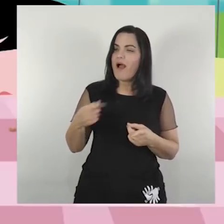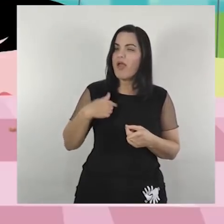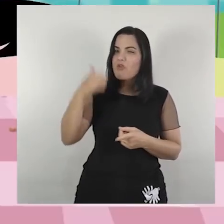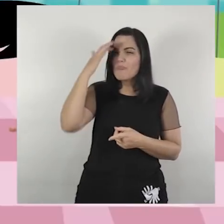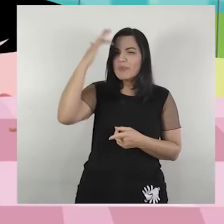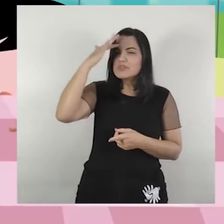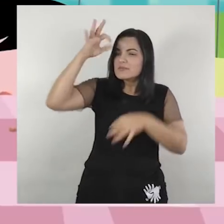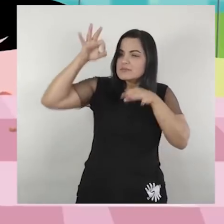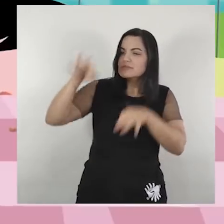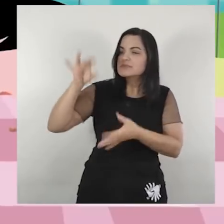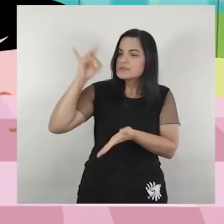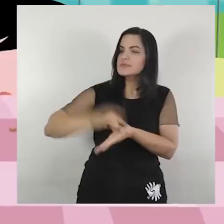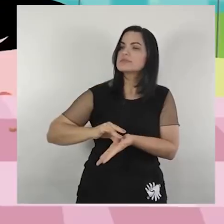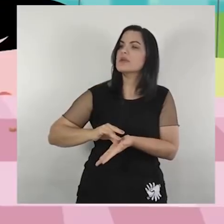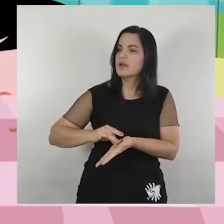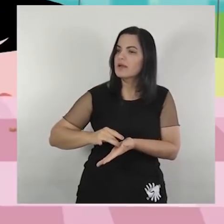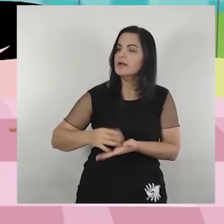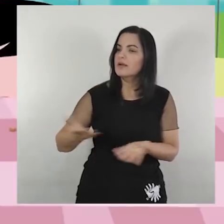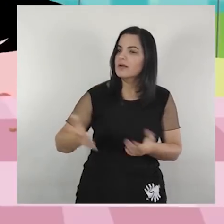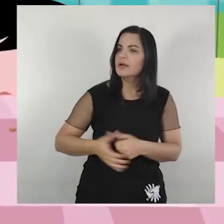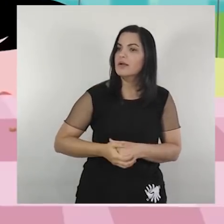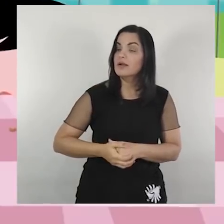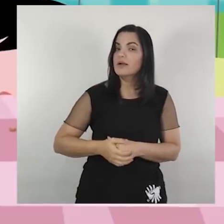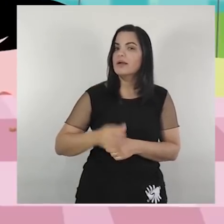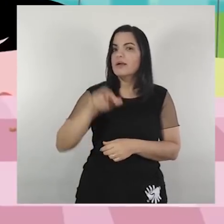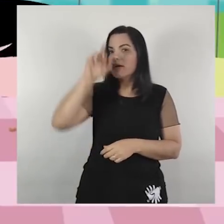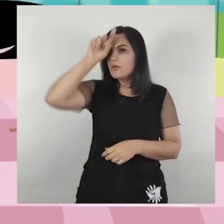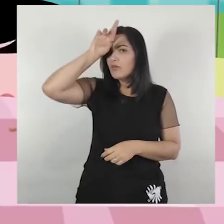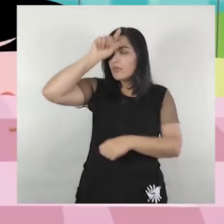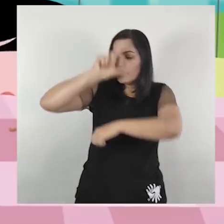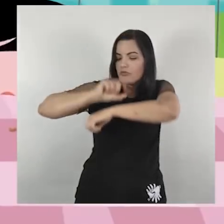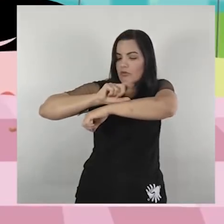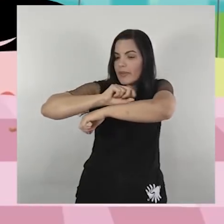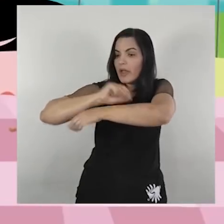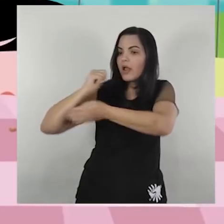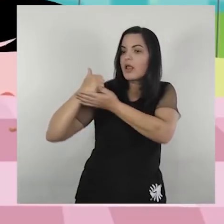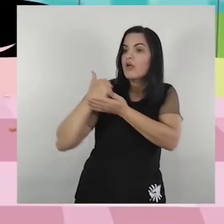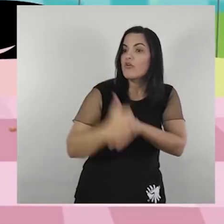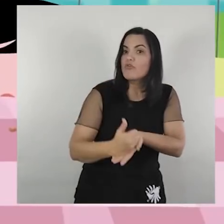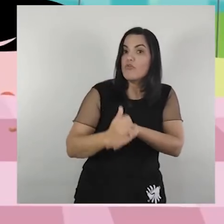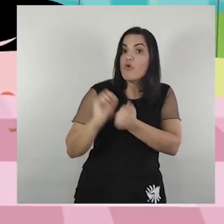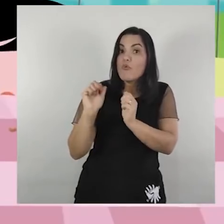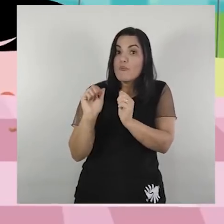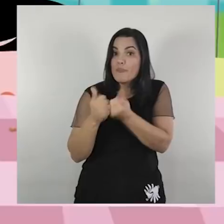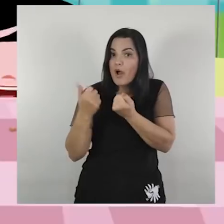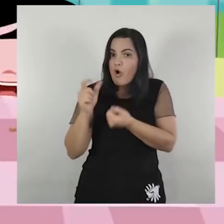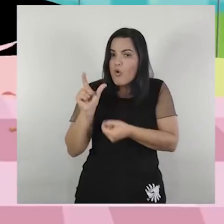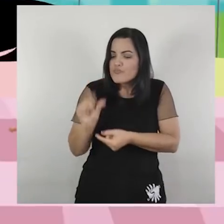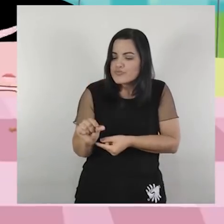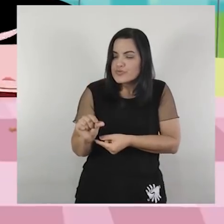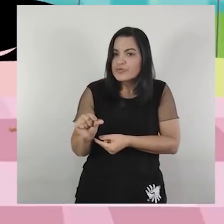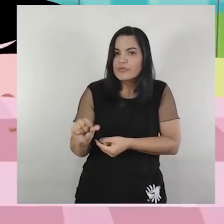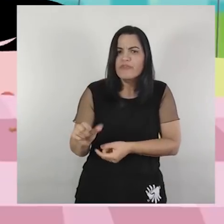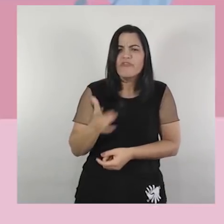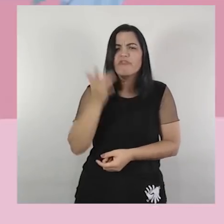Como eu imaginava, a formiga conseguiu carregar a migalha de pão fácil, fácil.